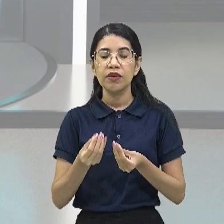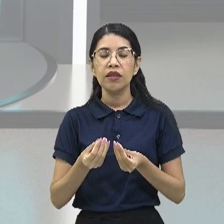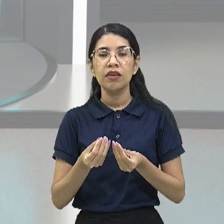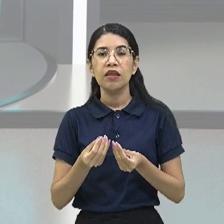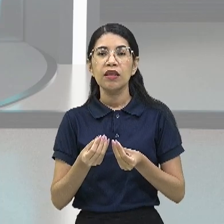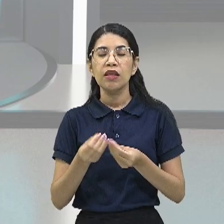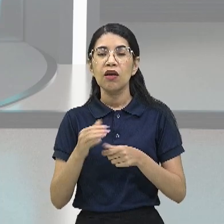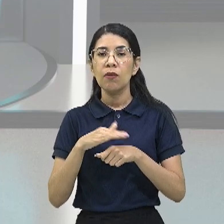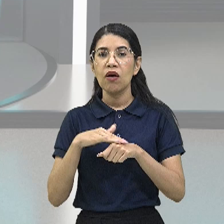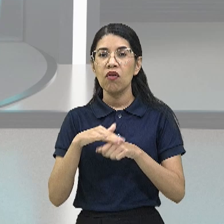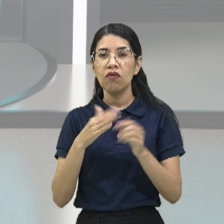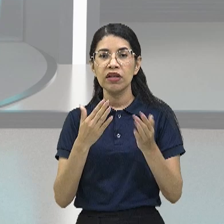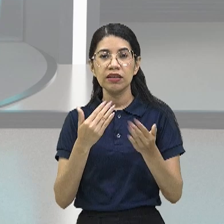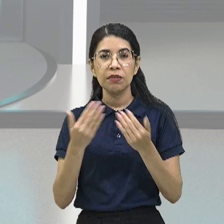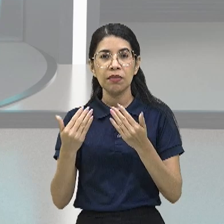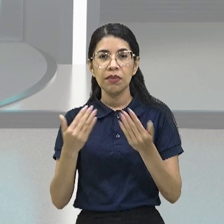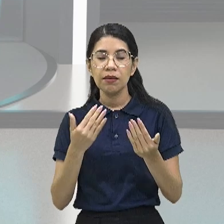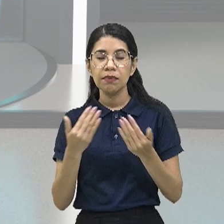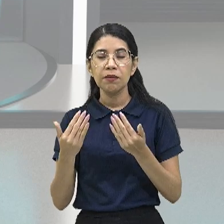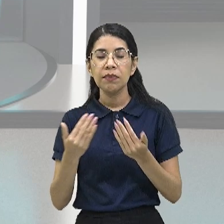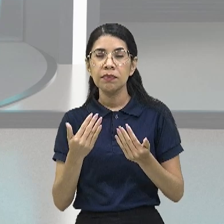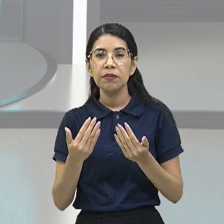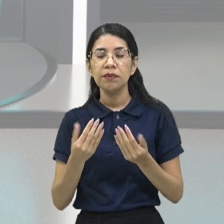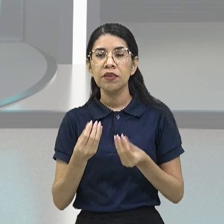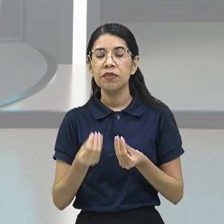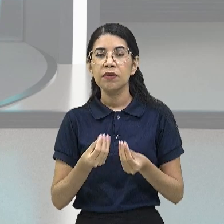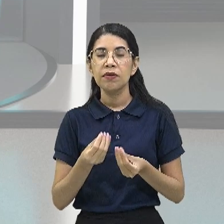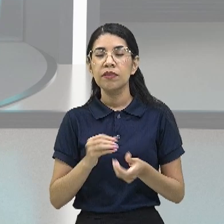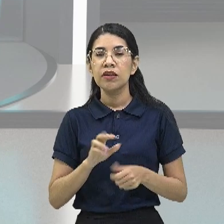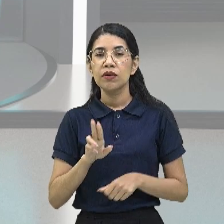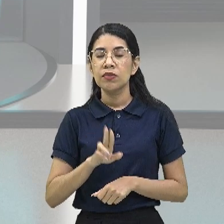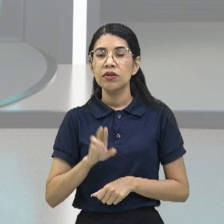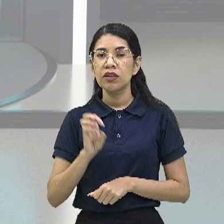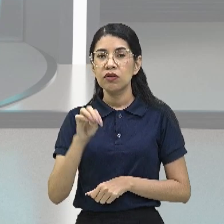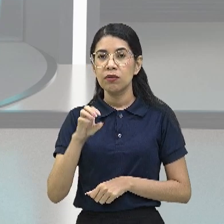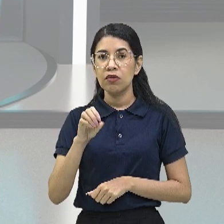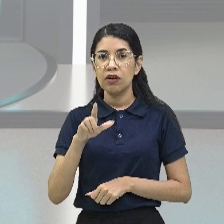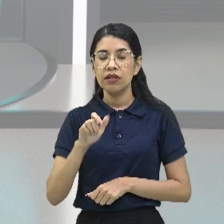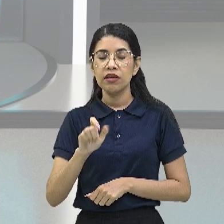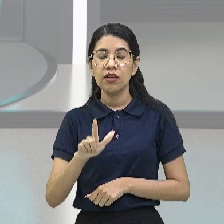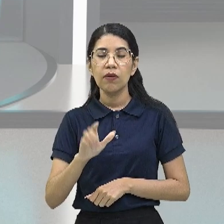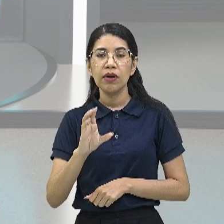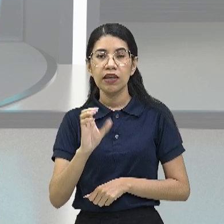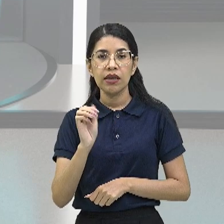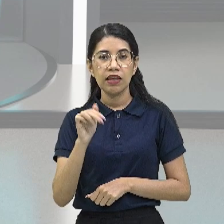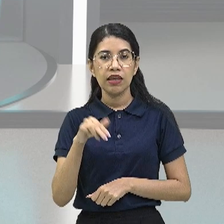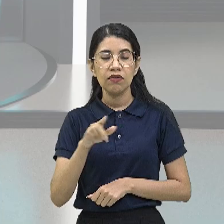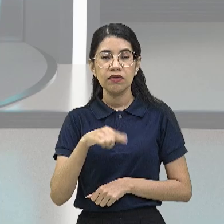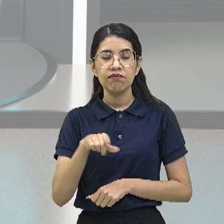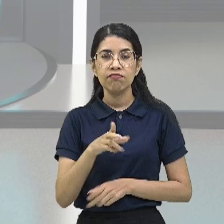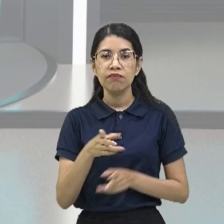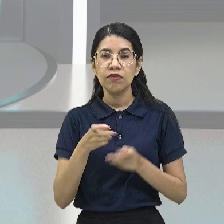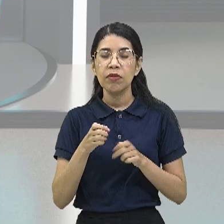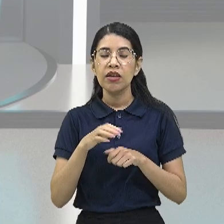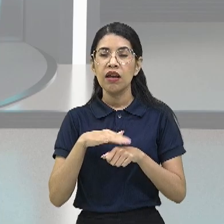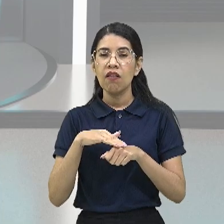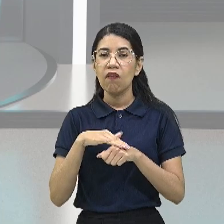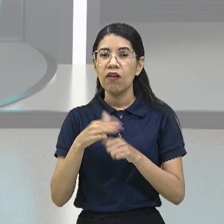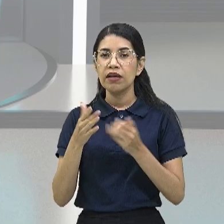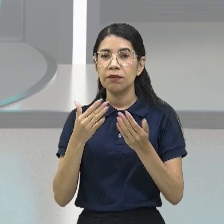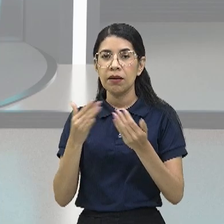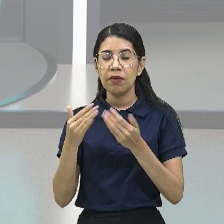conversa que é mais rude, tá? E usando o verbo modal can, você vai ver que a conversa vai ficar